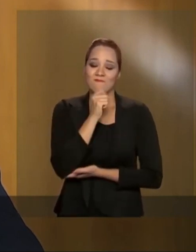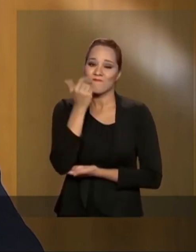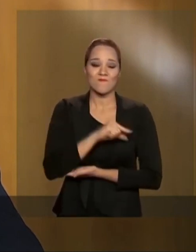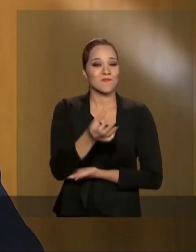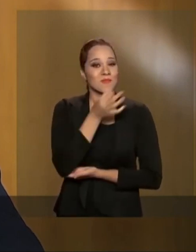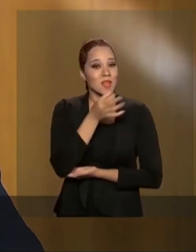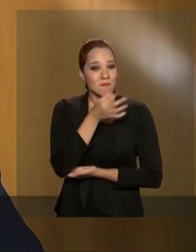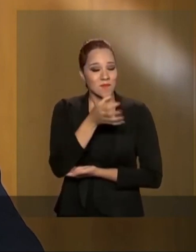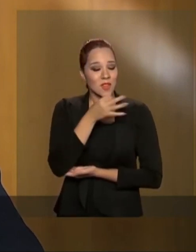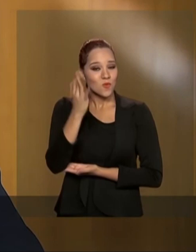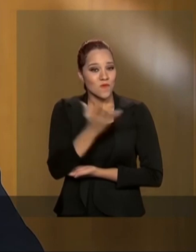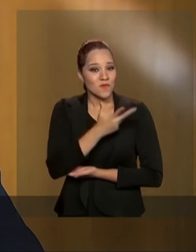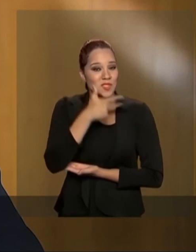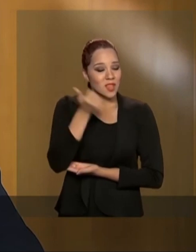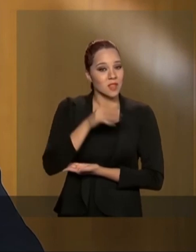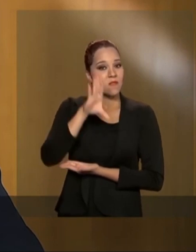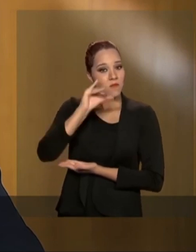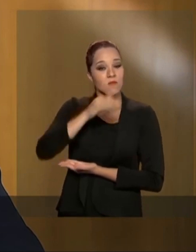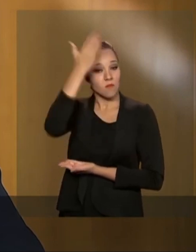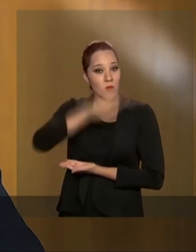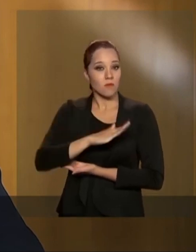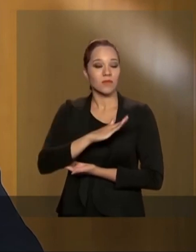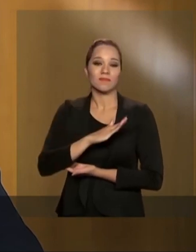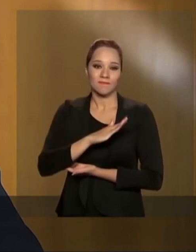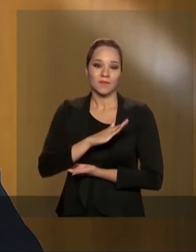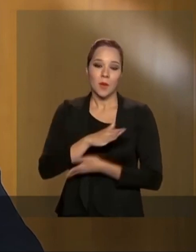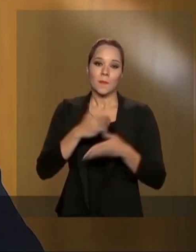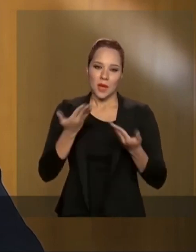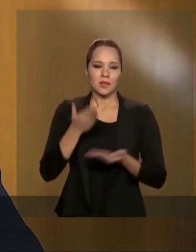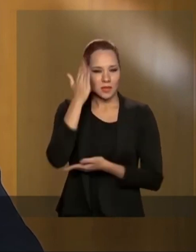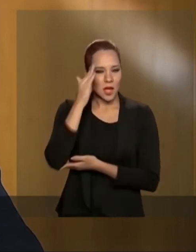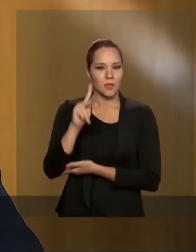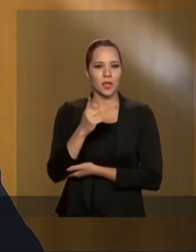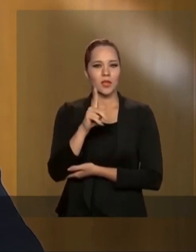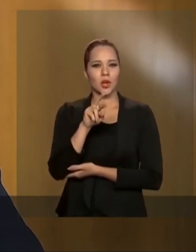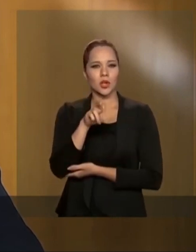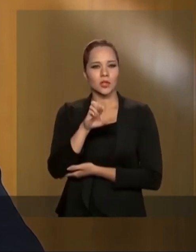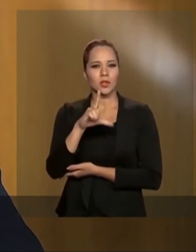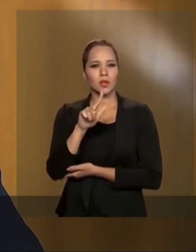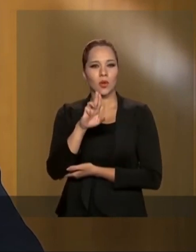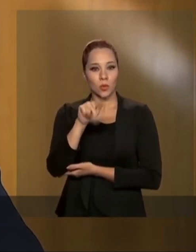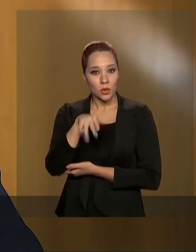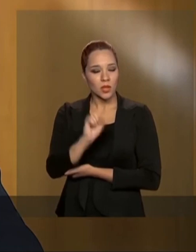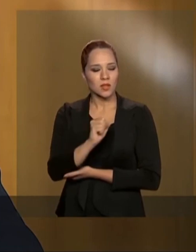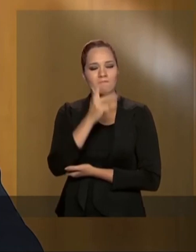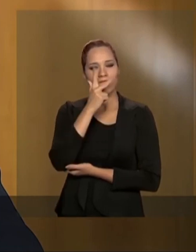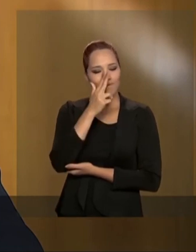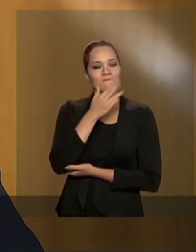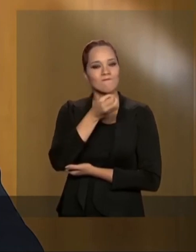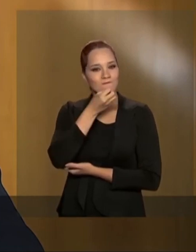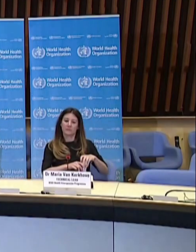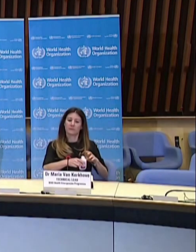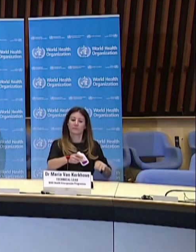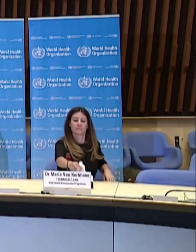remédio com eficiência cientificamente comprovada. Apesar da hidroxicloroquina parecer bastante